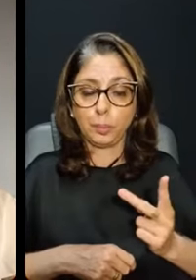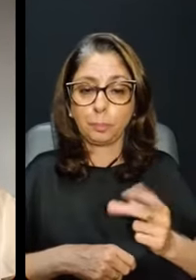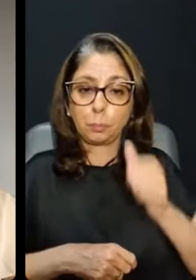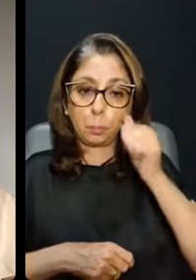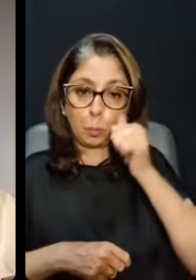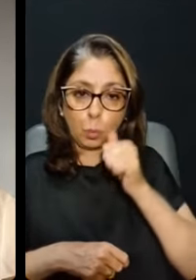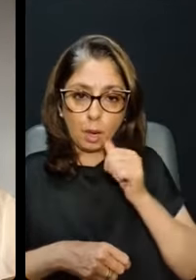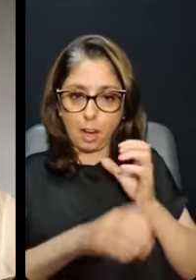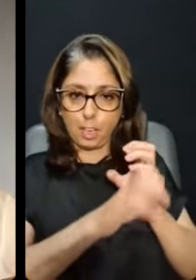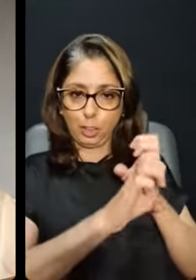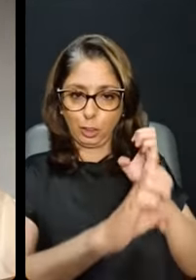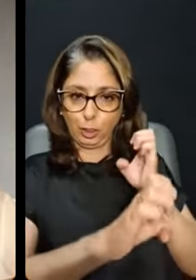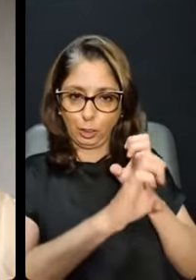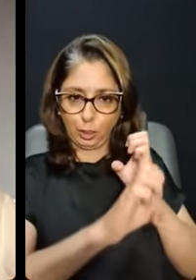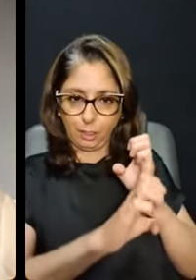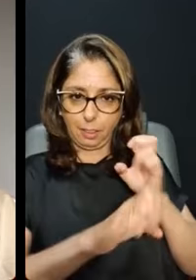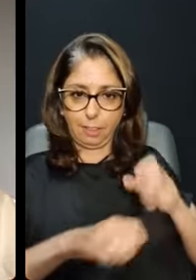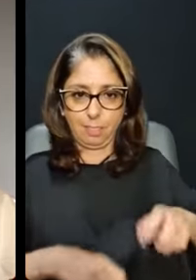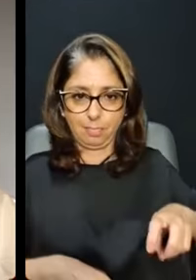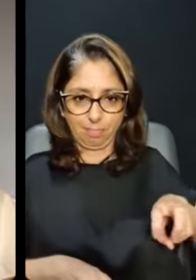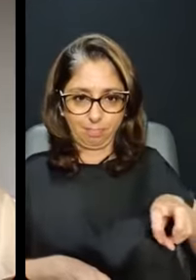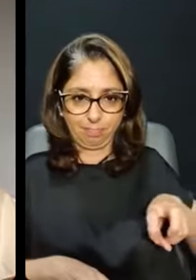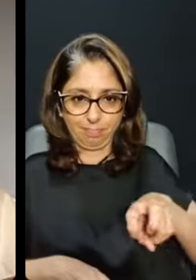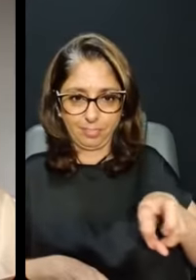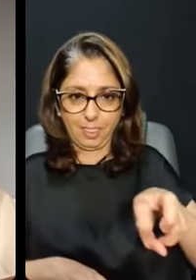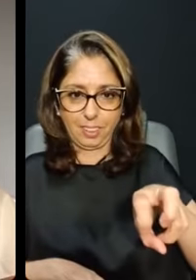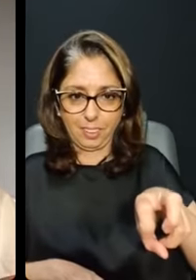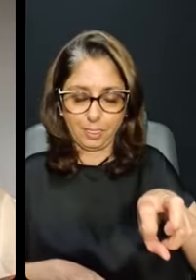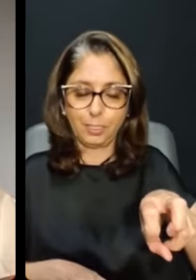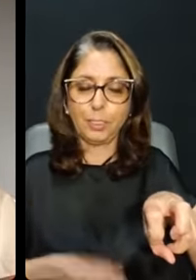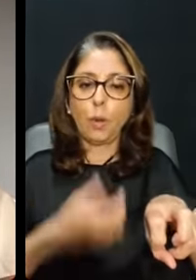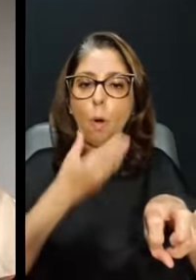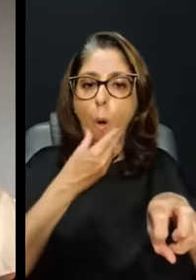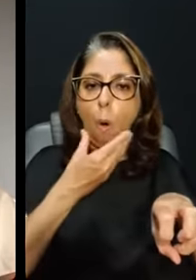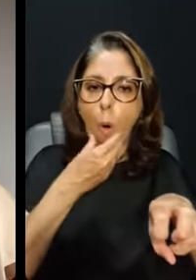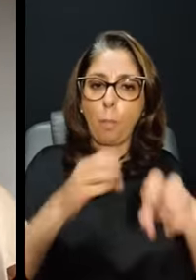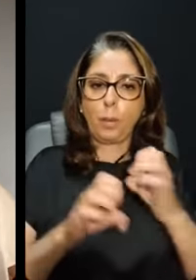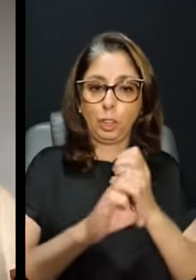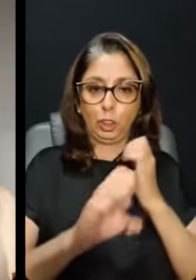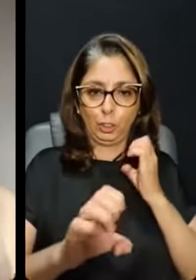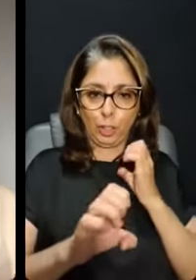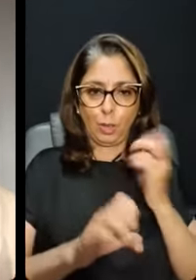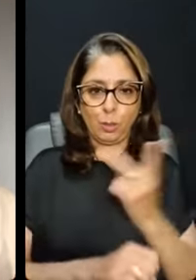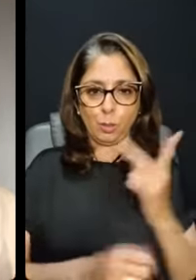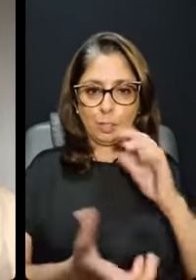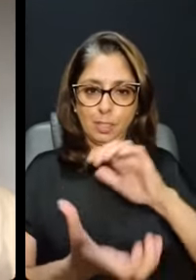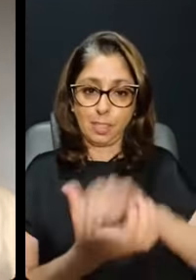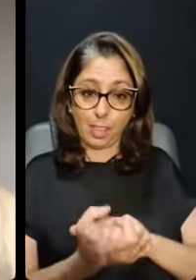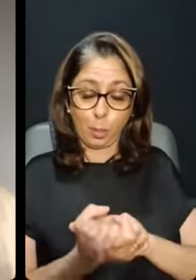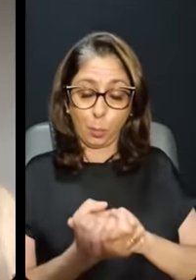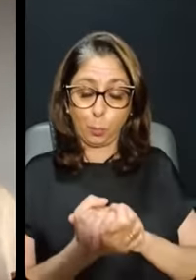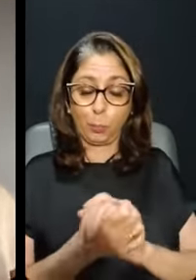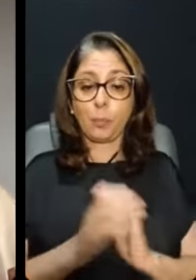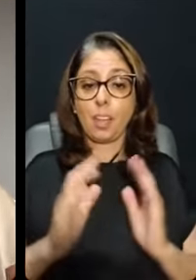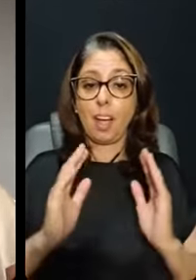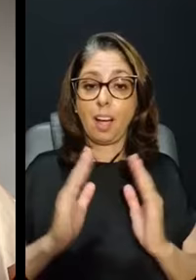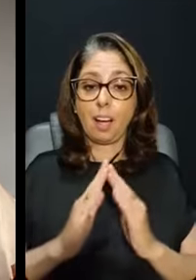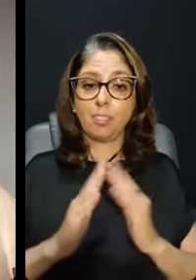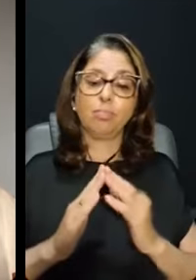e eu estou fazendo o projeto da casa deles, e a gente vai exercitar dentro desse